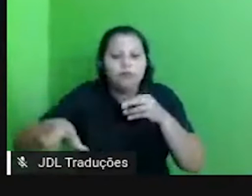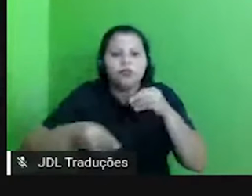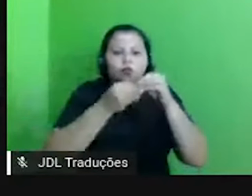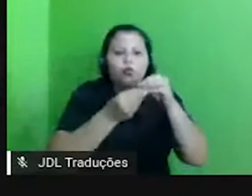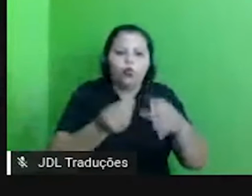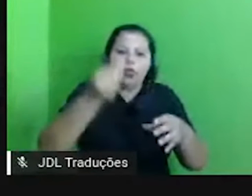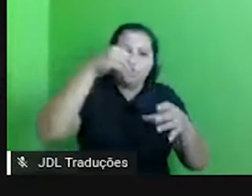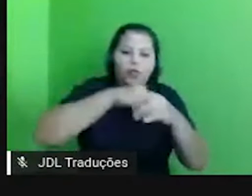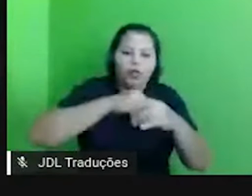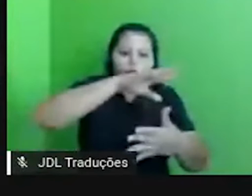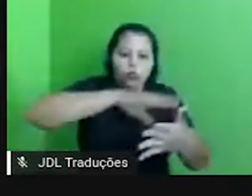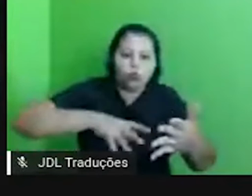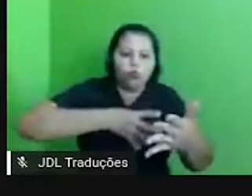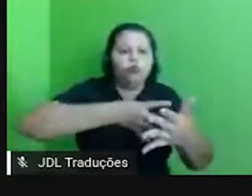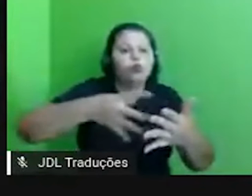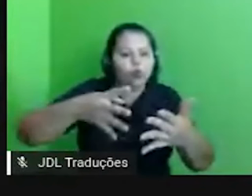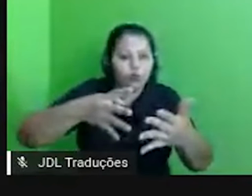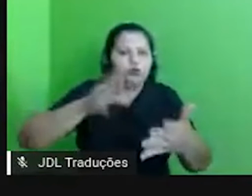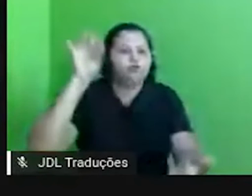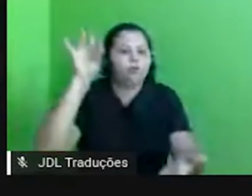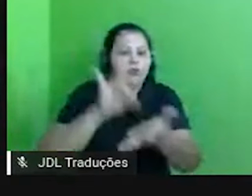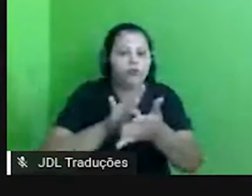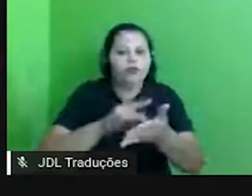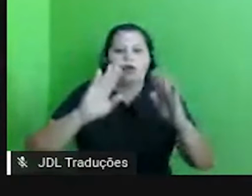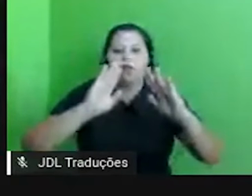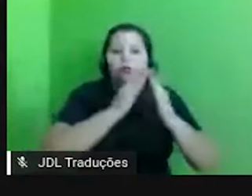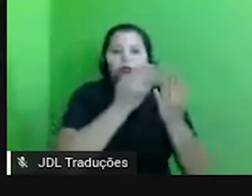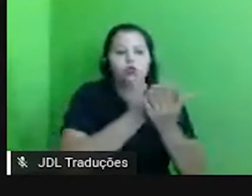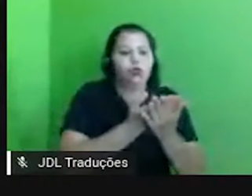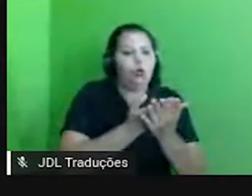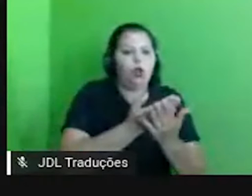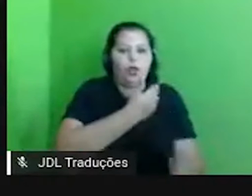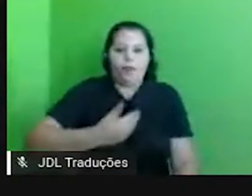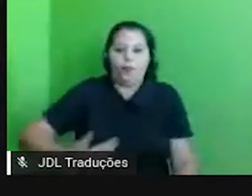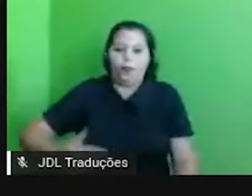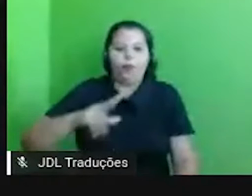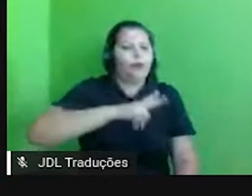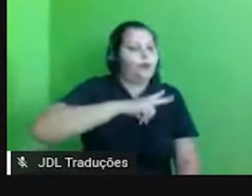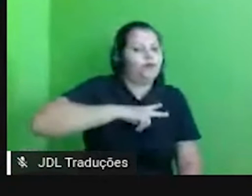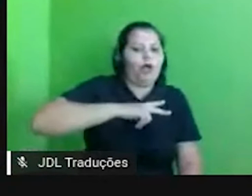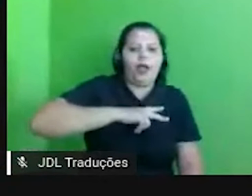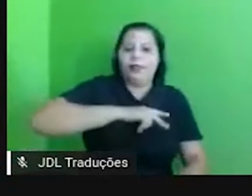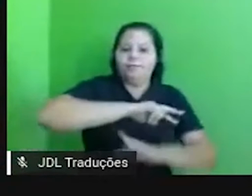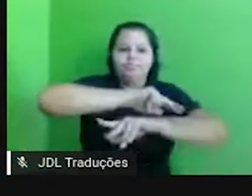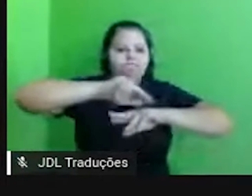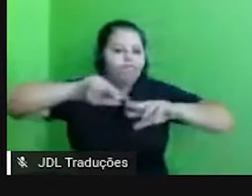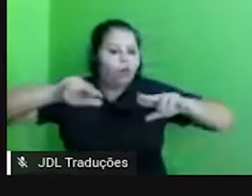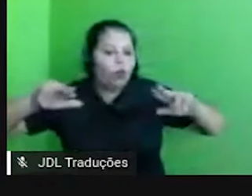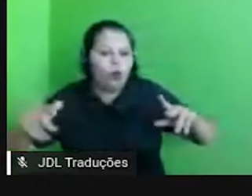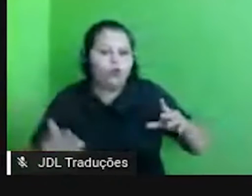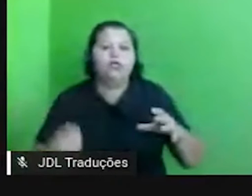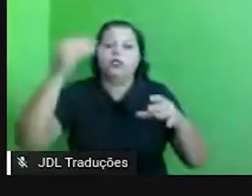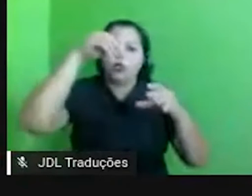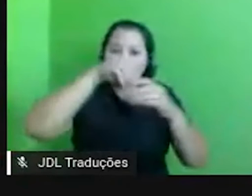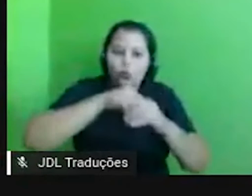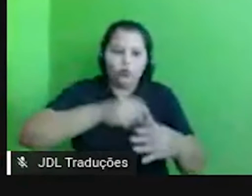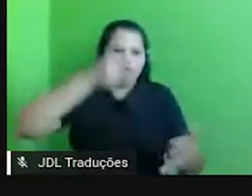oficial da rede de ensino E aí de todas as redes de ensino da rede pública e particular a obrigatoriedade